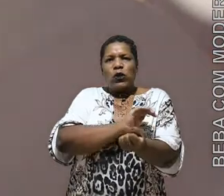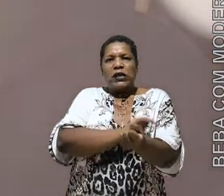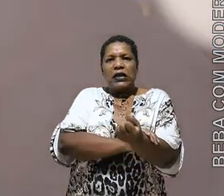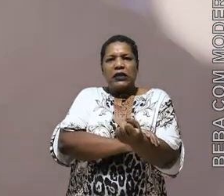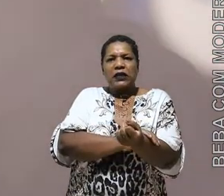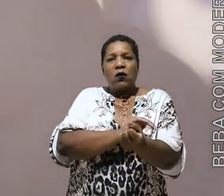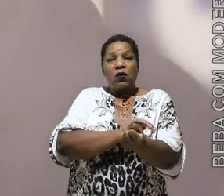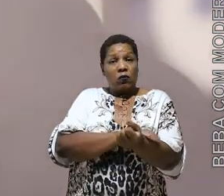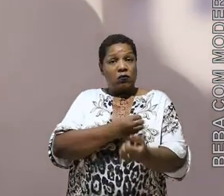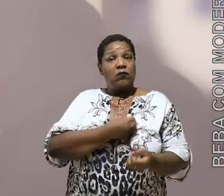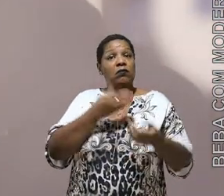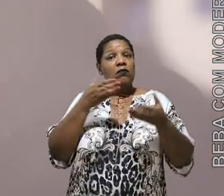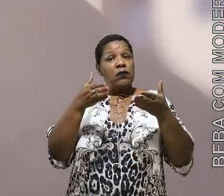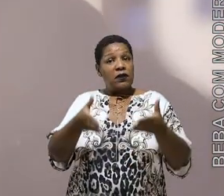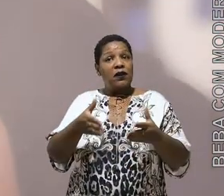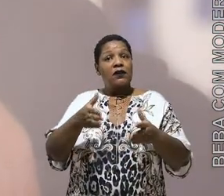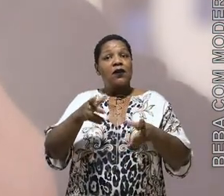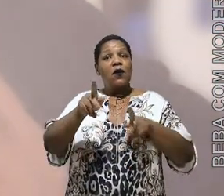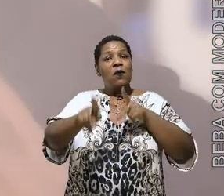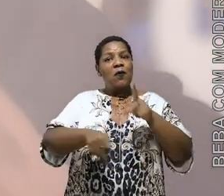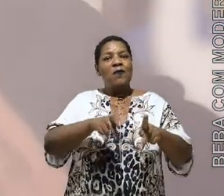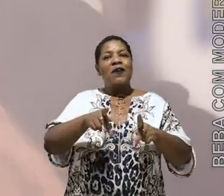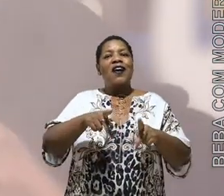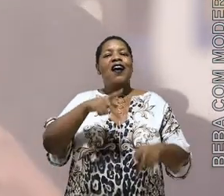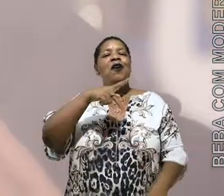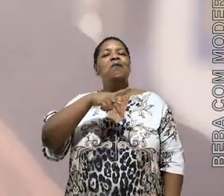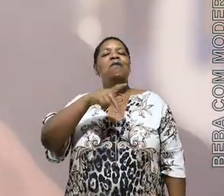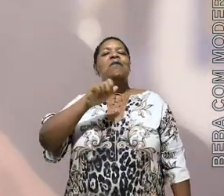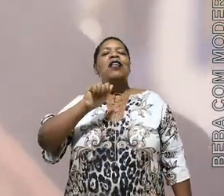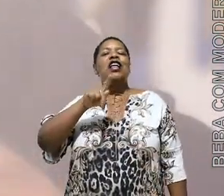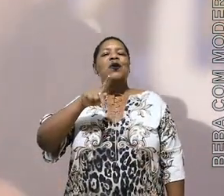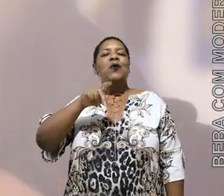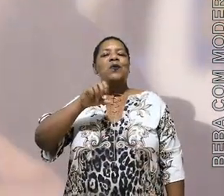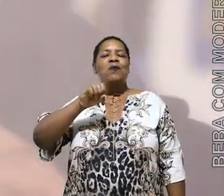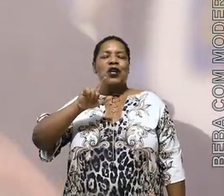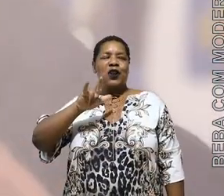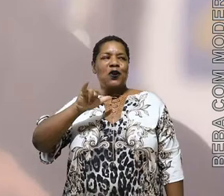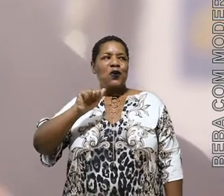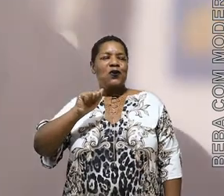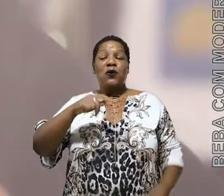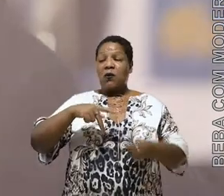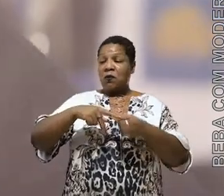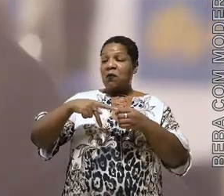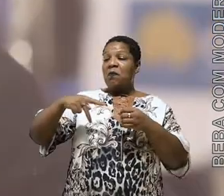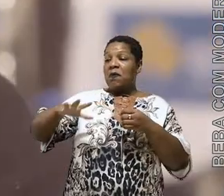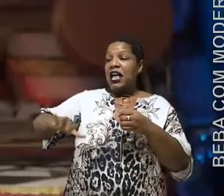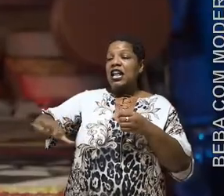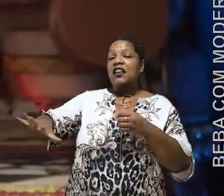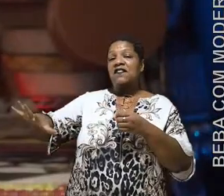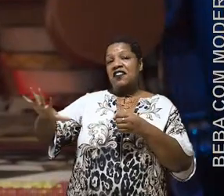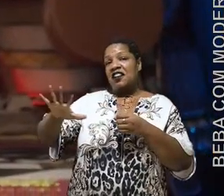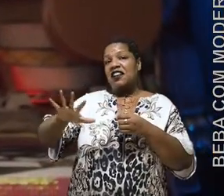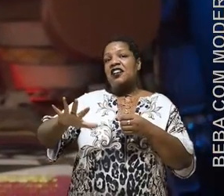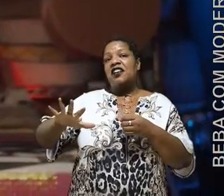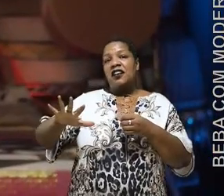a pulsação a Participação Popular Plano Piloto periferias